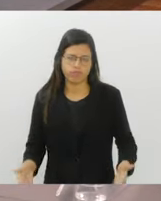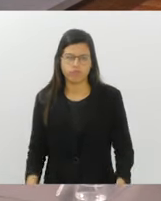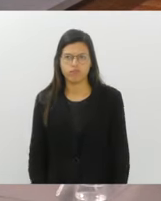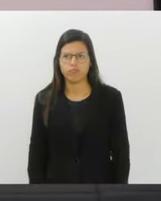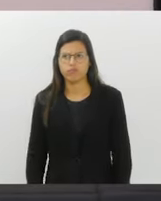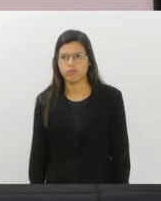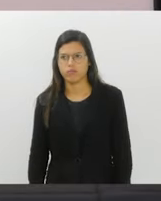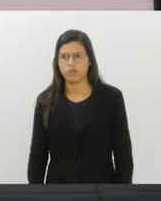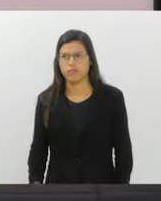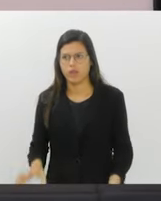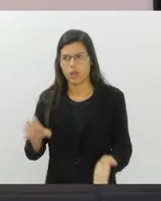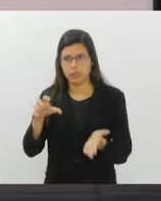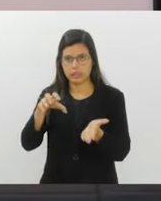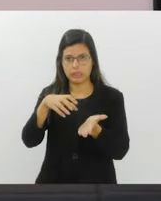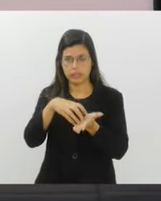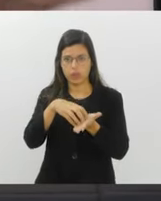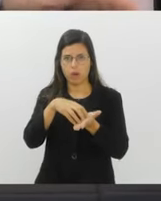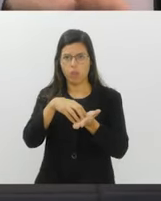A Central